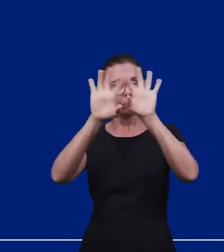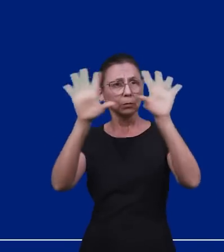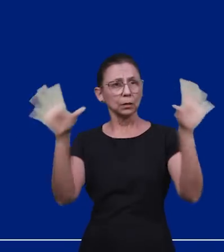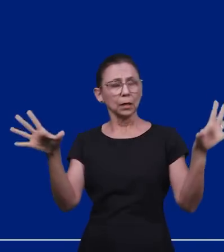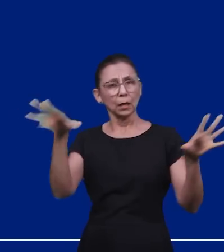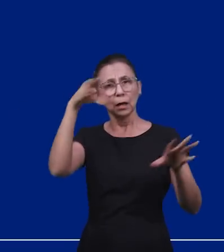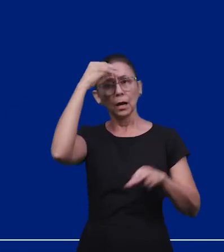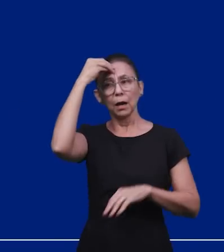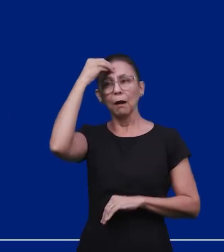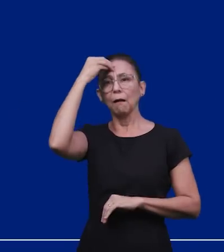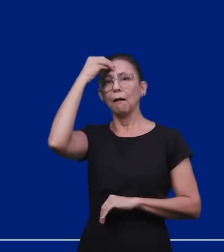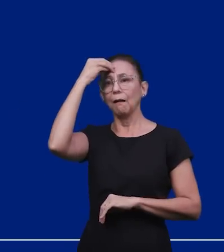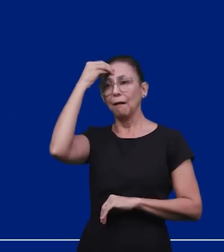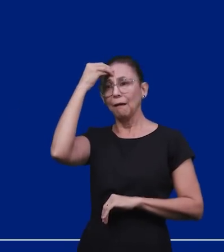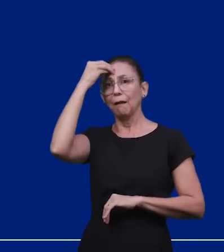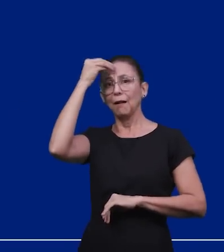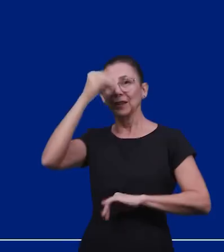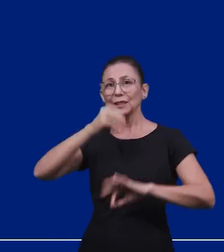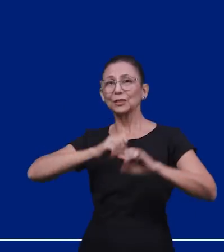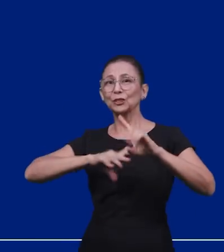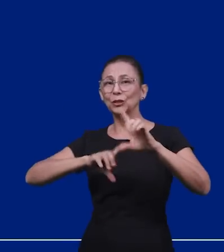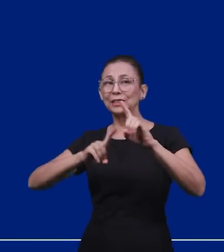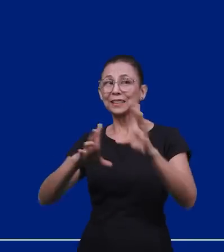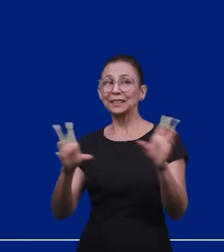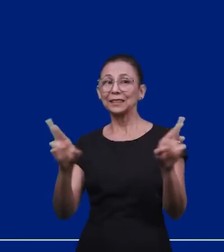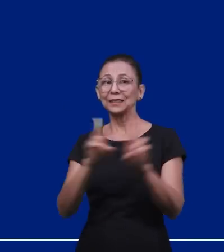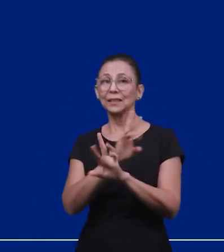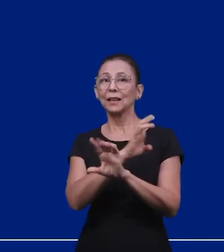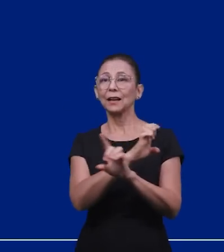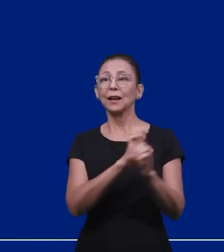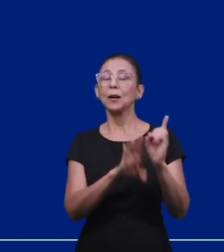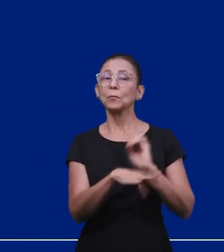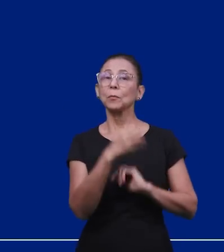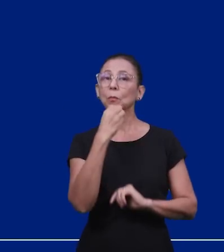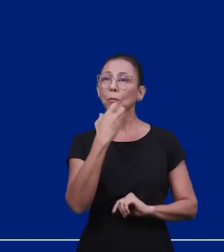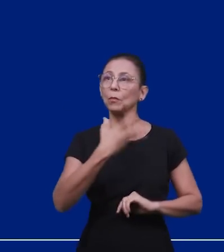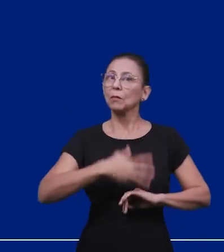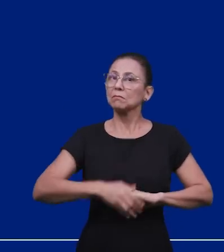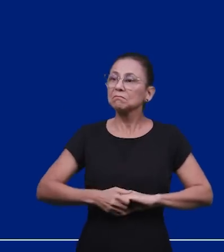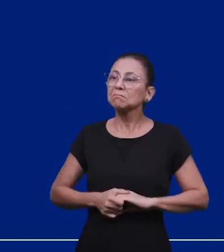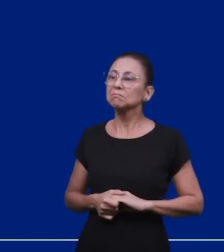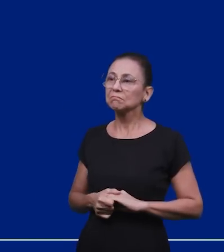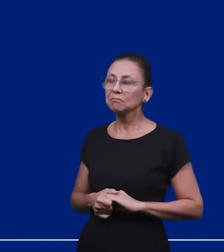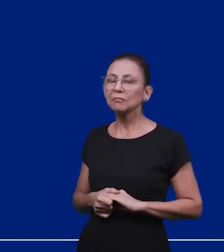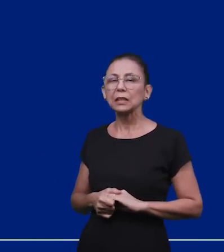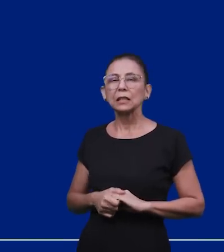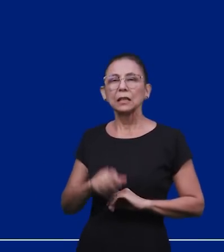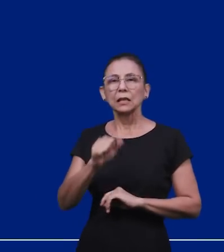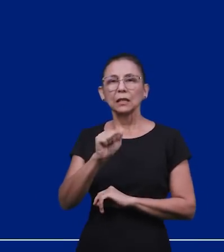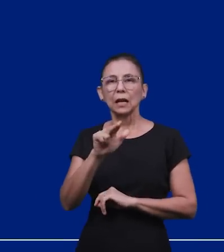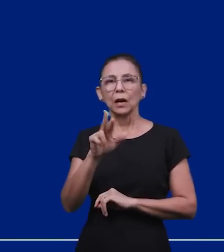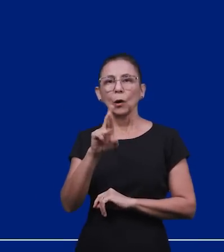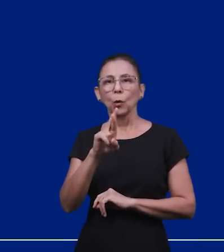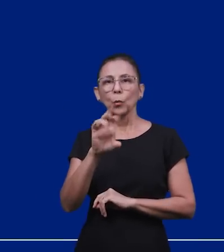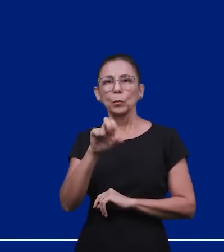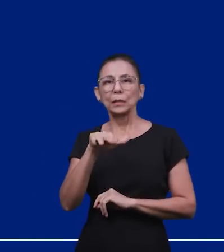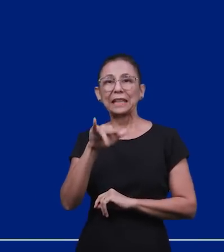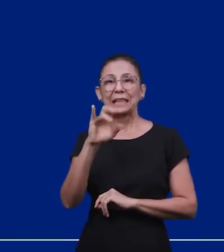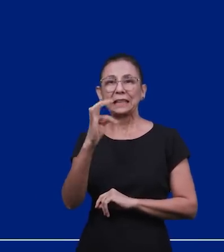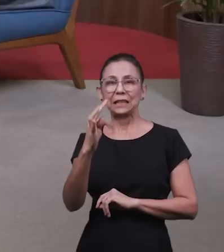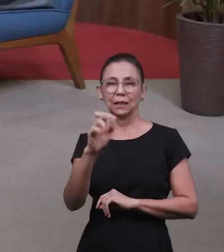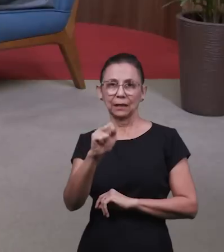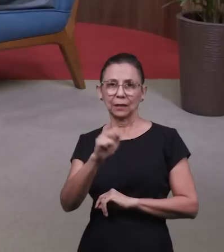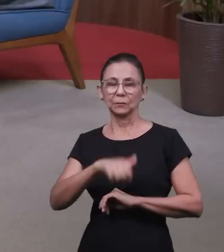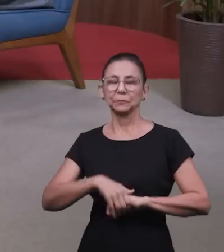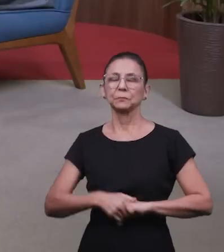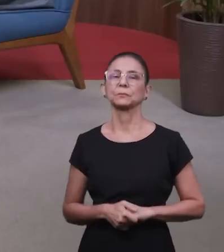o entendimento da doutrina aplicada na Escola Bíblica Dominical. A Aurelita, ela faz menção, como nós